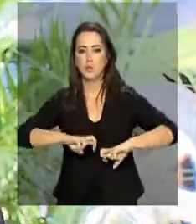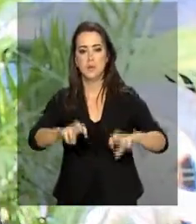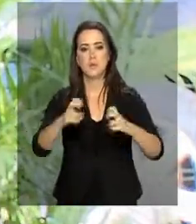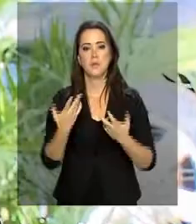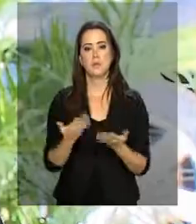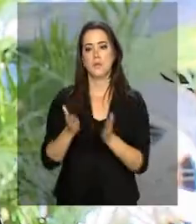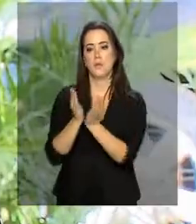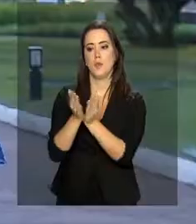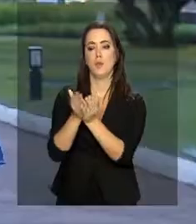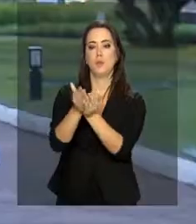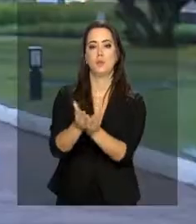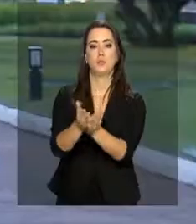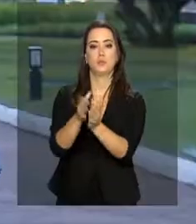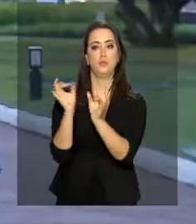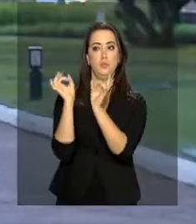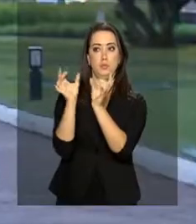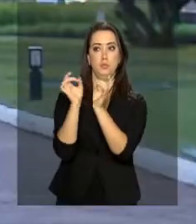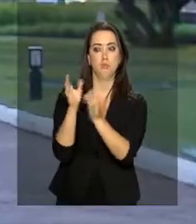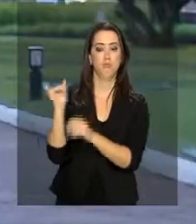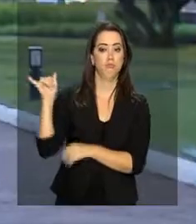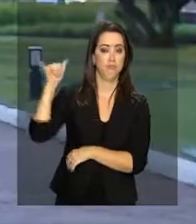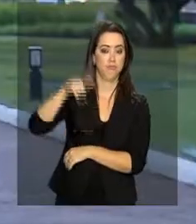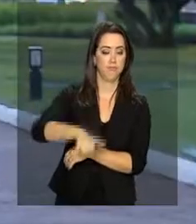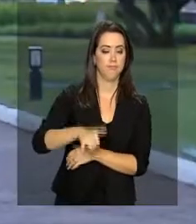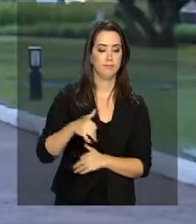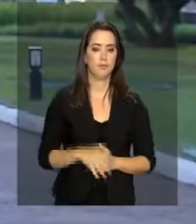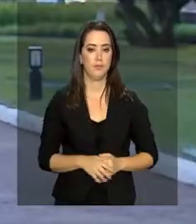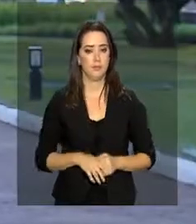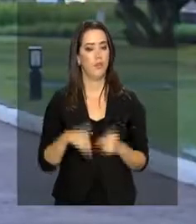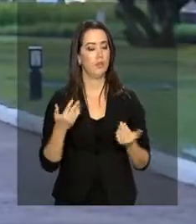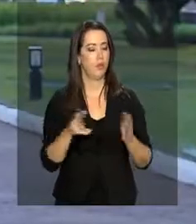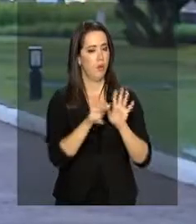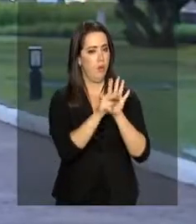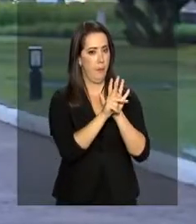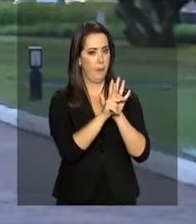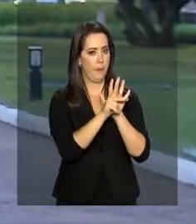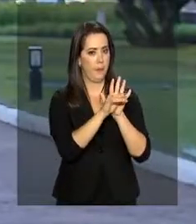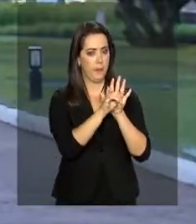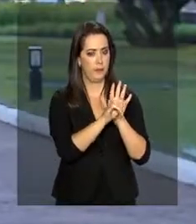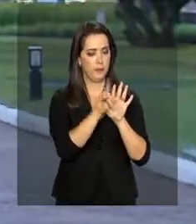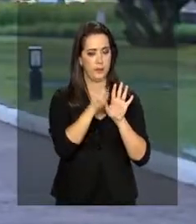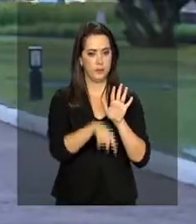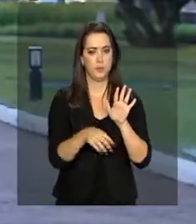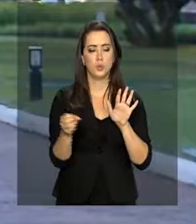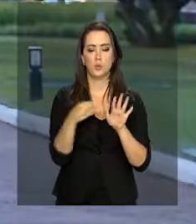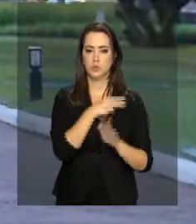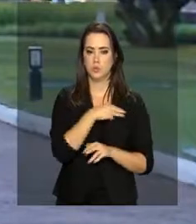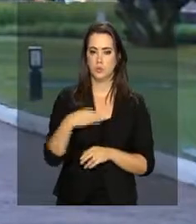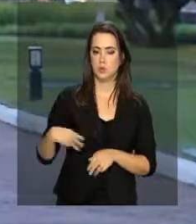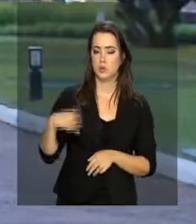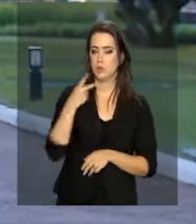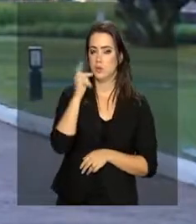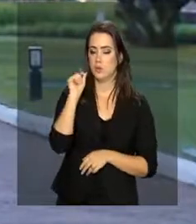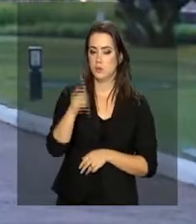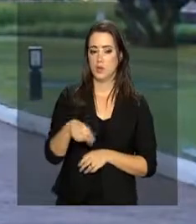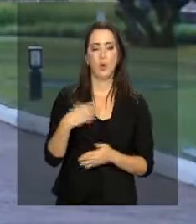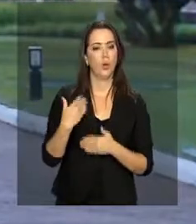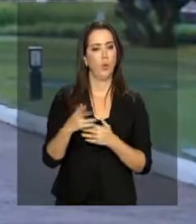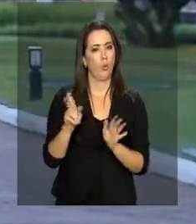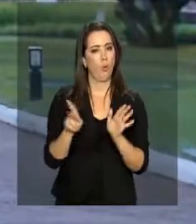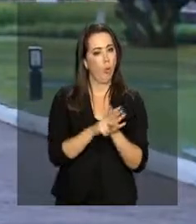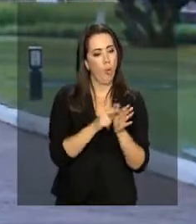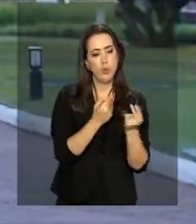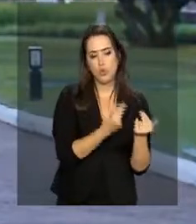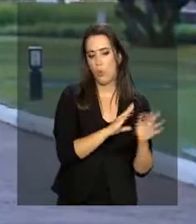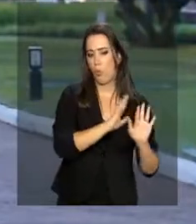concessões de aeroportos quanto ao tpi o programa de parcerias de investimentos um novo ministro informou que ele continuará